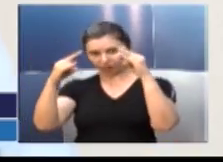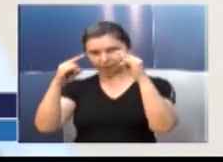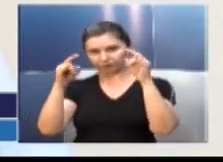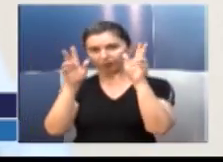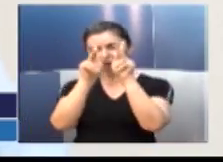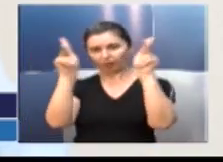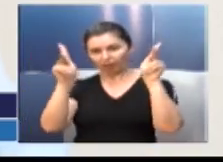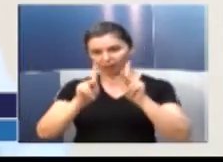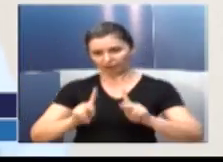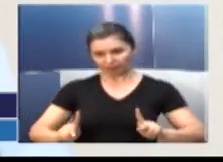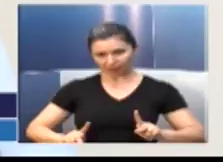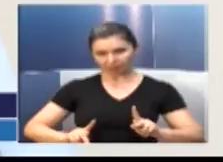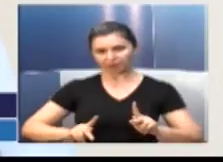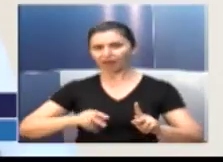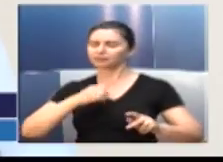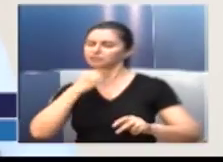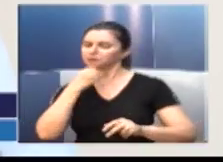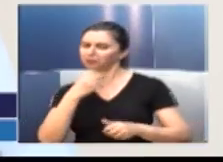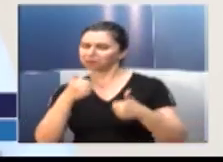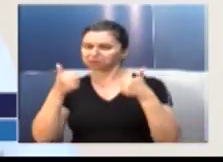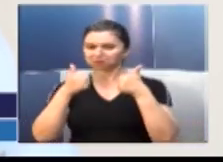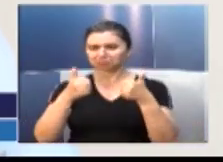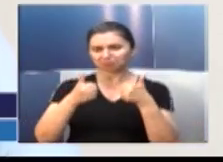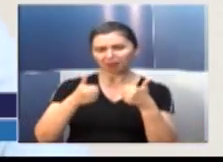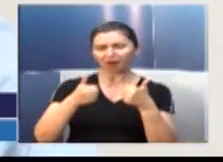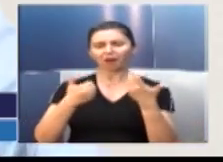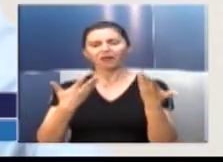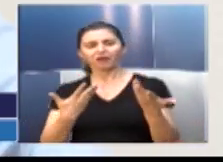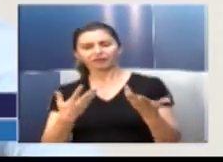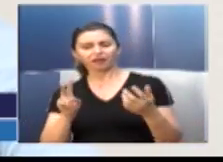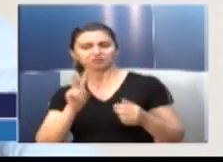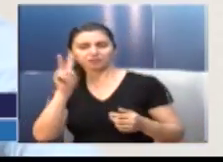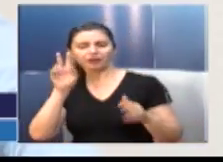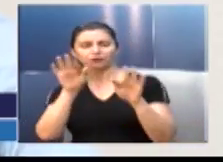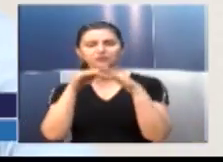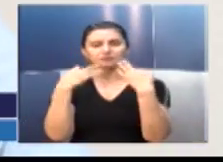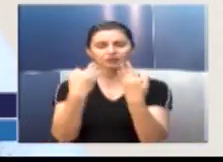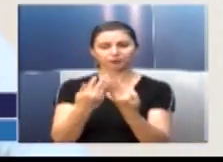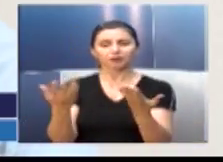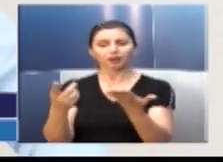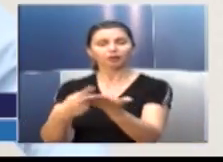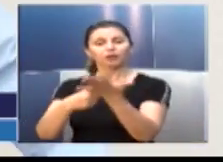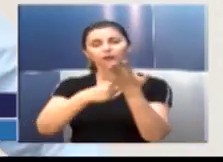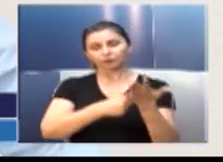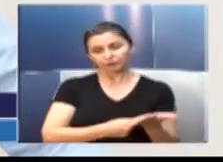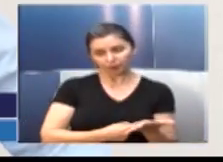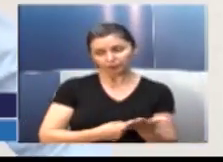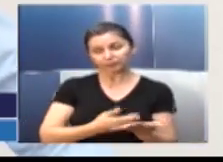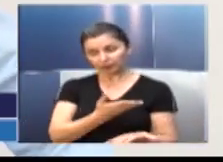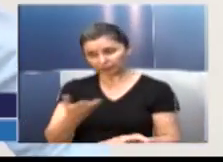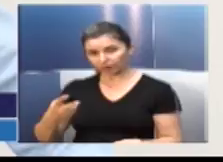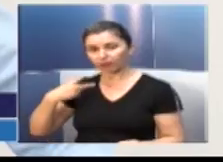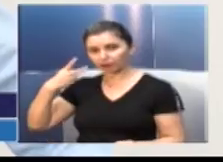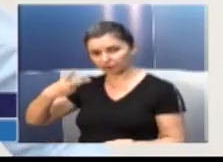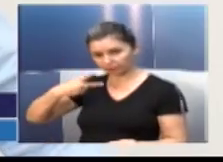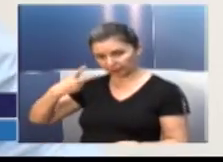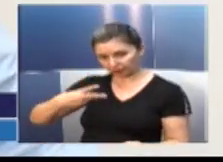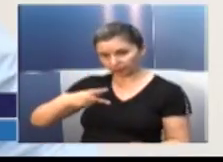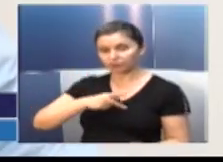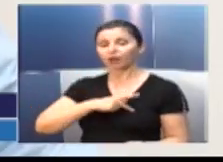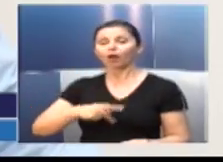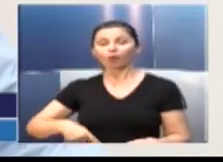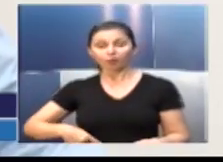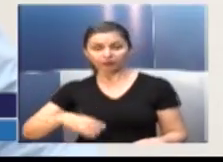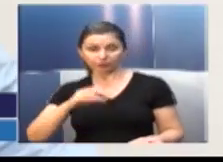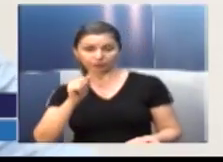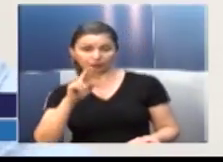graças a Deus, resgatando aí valores realmente da família, e quero aqui aproveitar e fazer um convite para todos os nobres edis, o vereador Caramelo, presidente, esteve todos